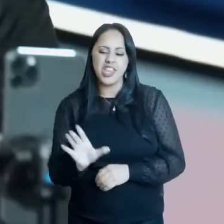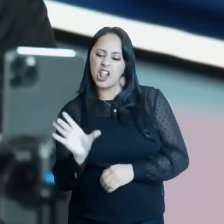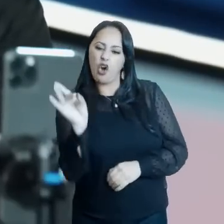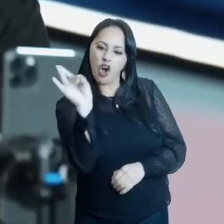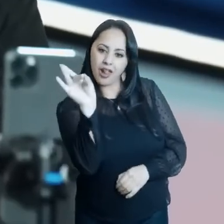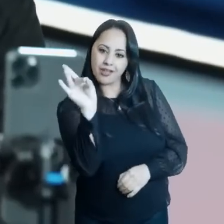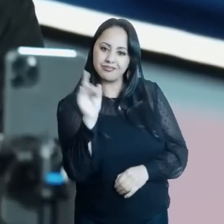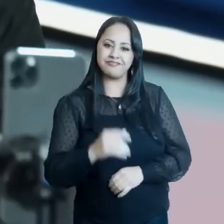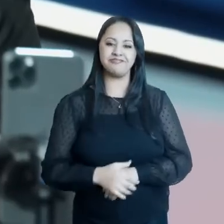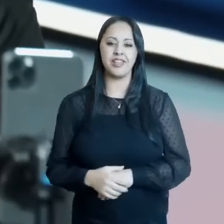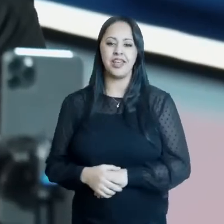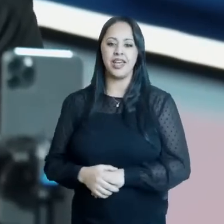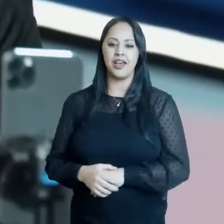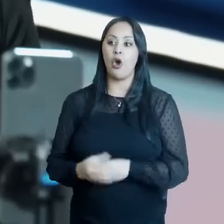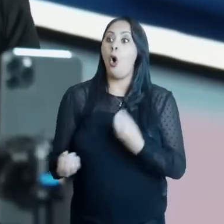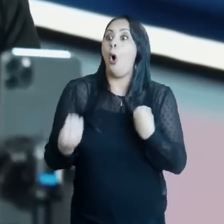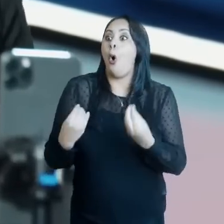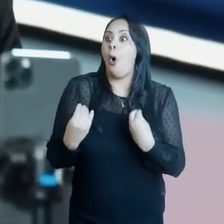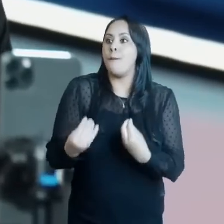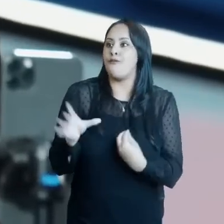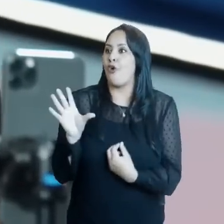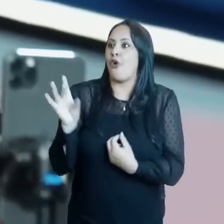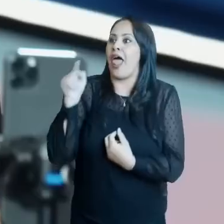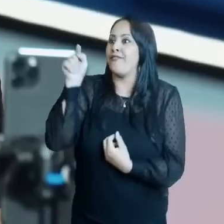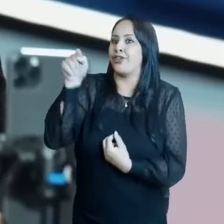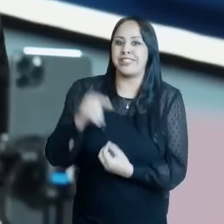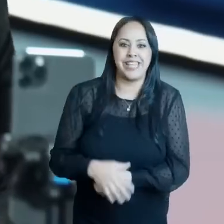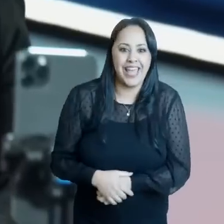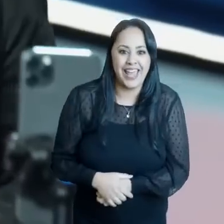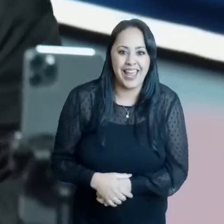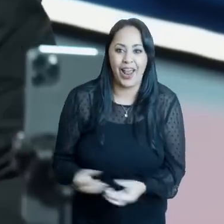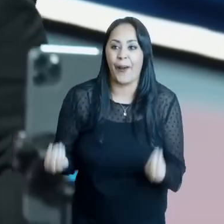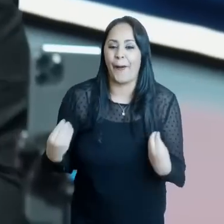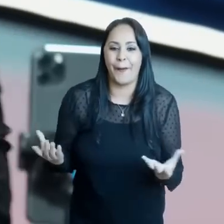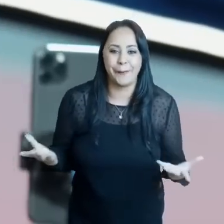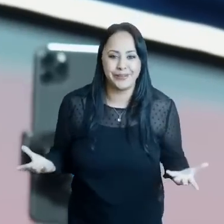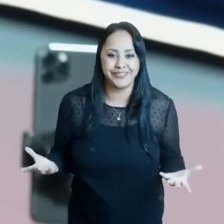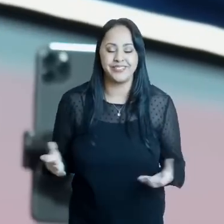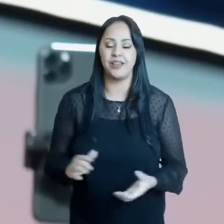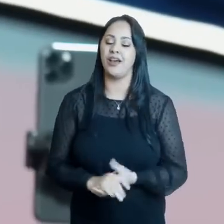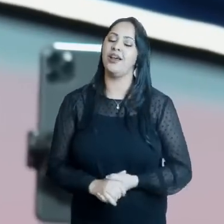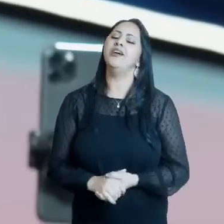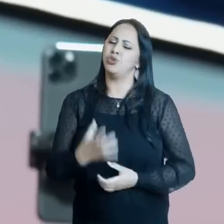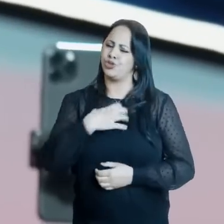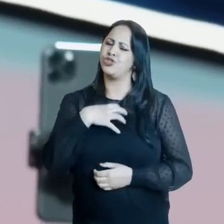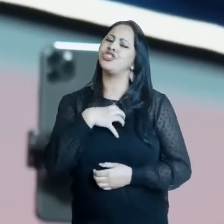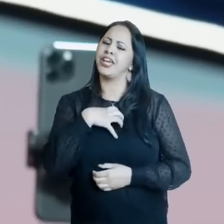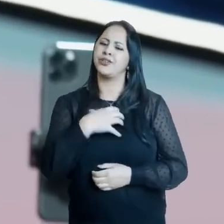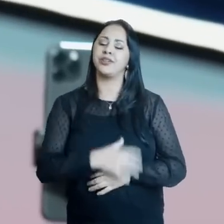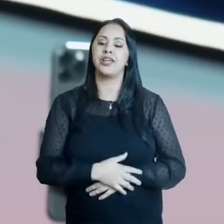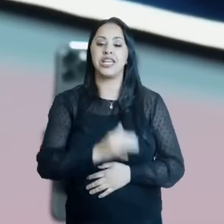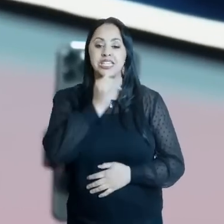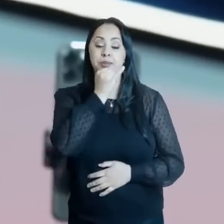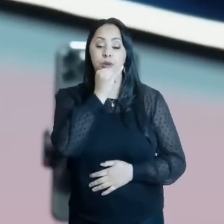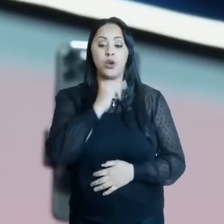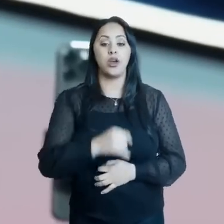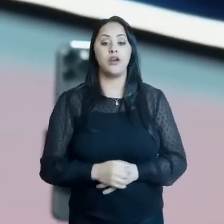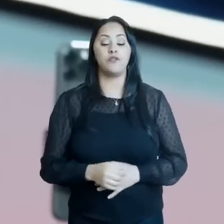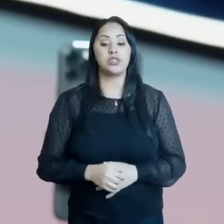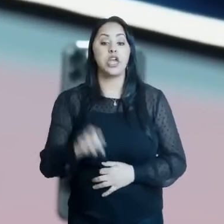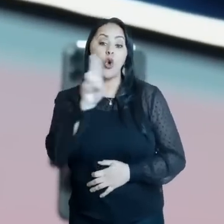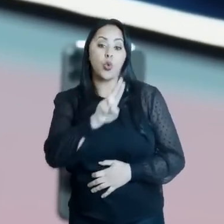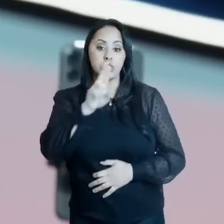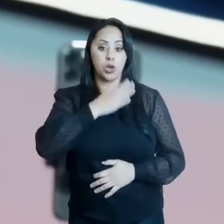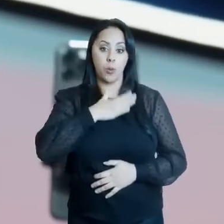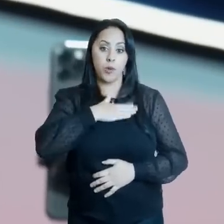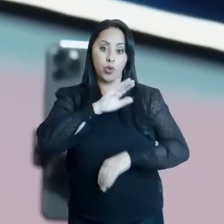nele. Kaiser, como que eu colo em você? Eu sei que você vai perguntar, um monte de gente faz isso. Como que eu colo em fulano? Gente, tem muita maneira de você colar. Você consumindo o conteúdo que